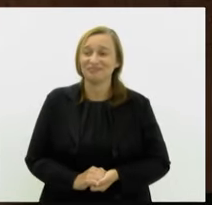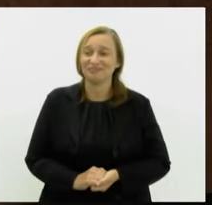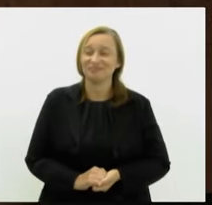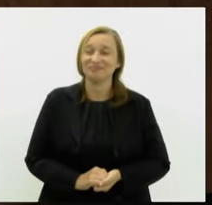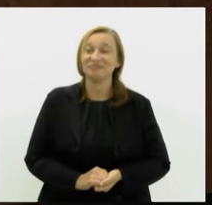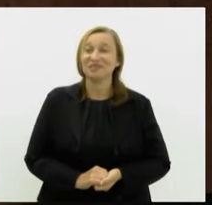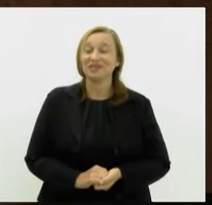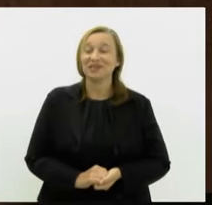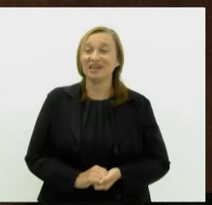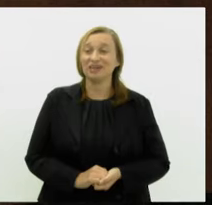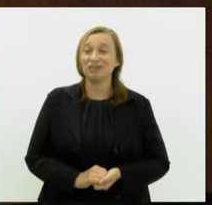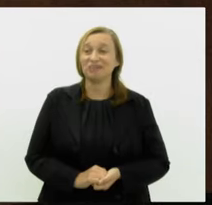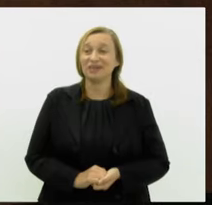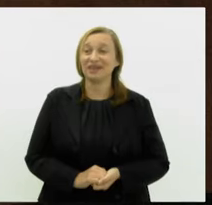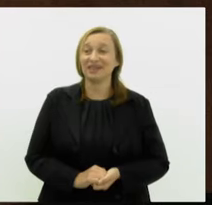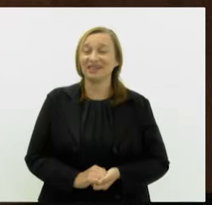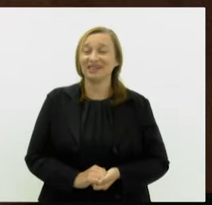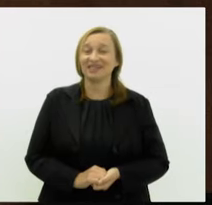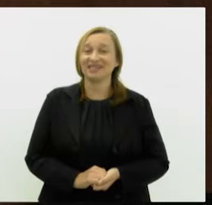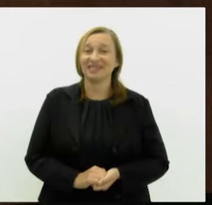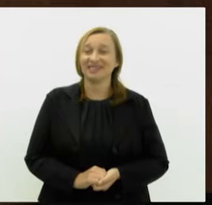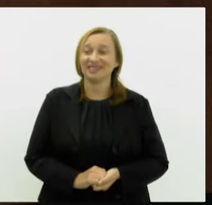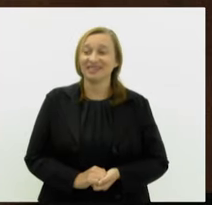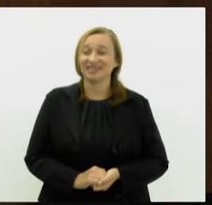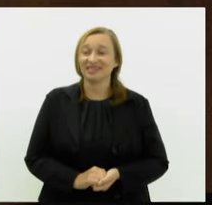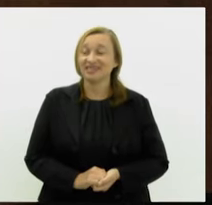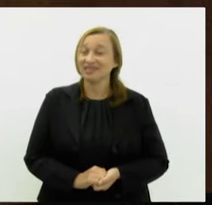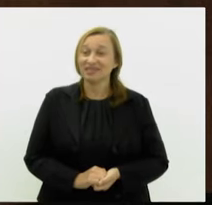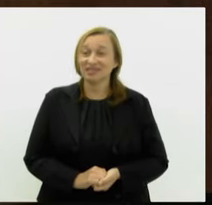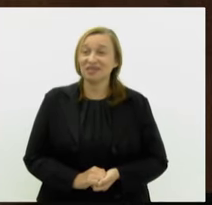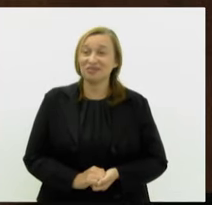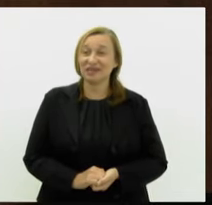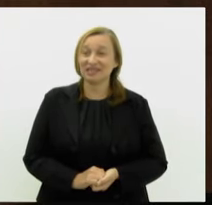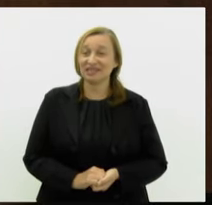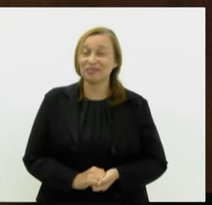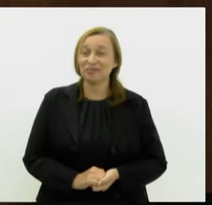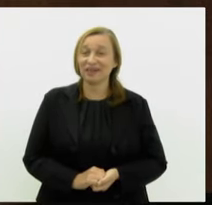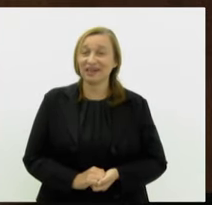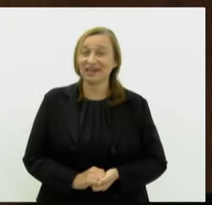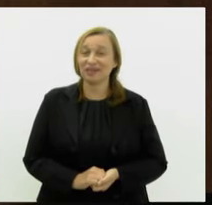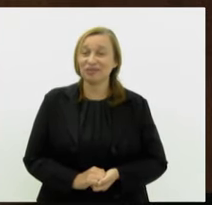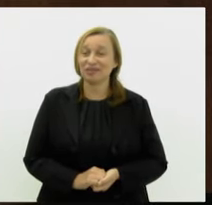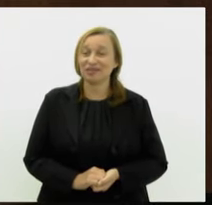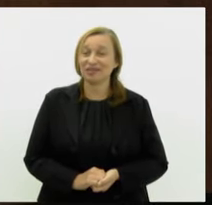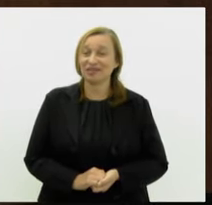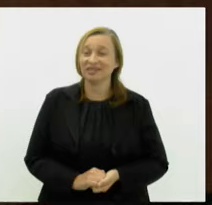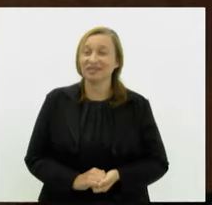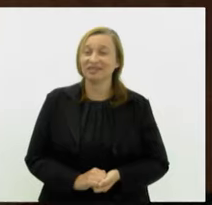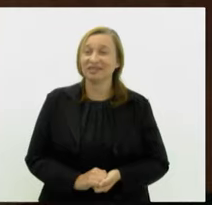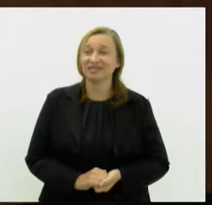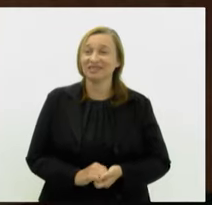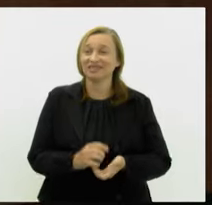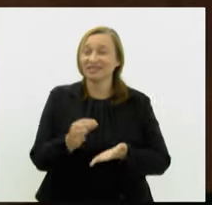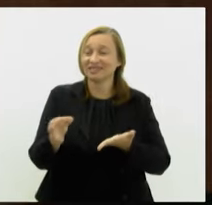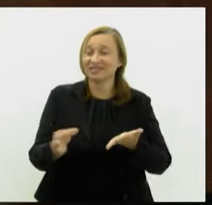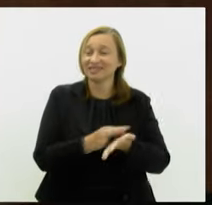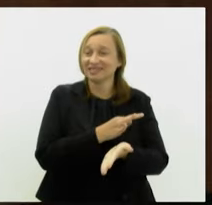tratar. E o parágrafo 2º, logo a seguir, diz: as unidades descritas no parágrafo